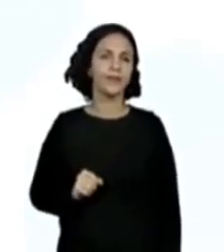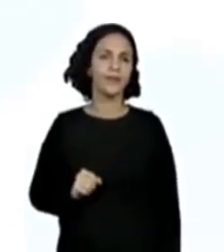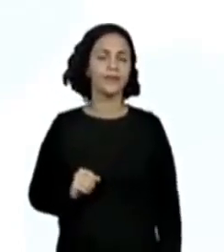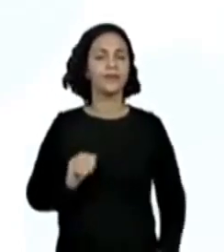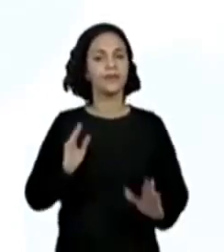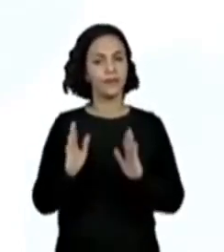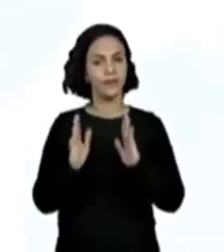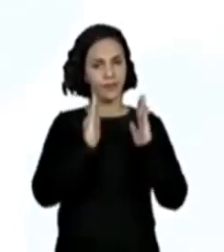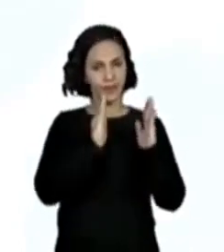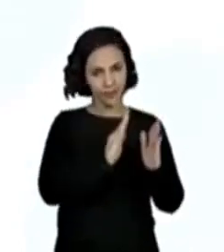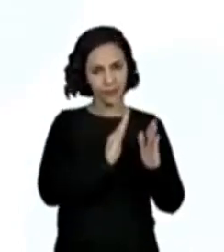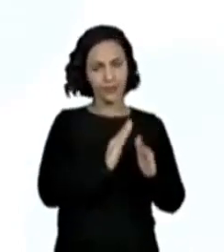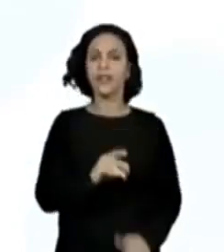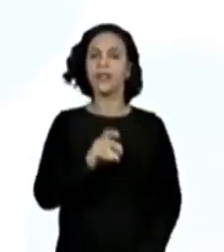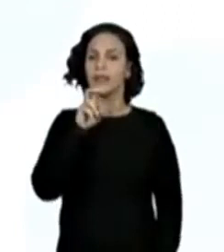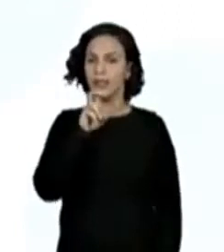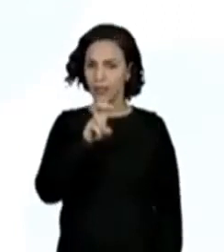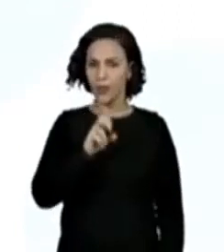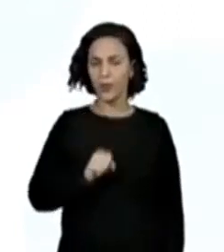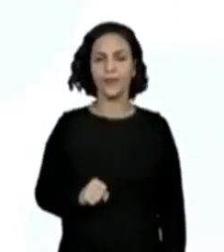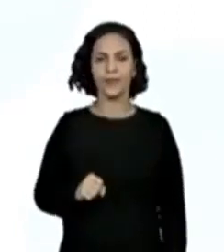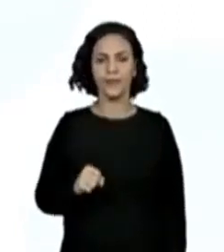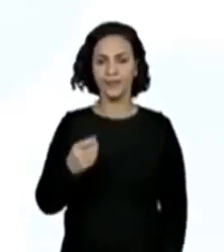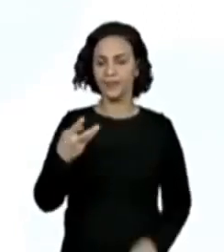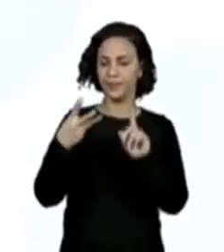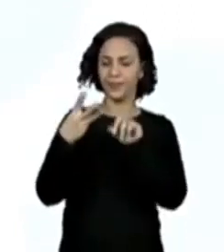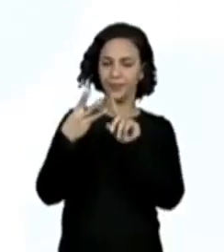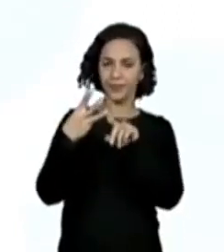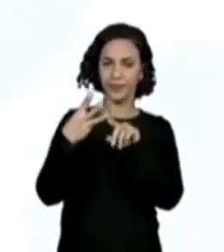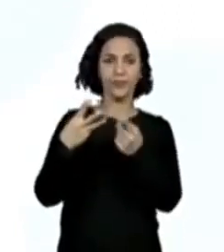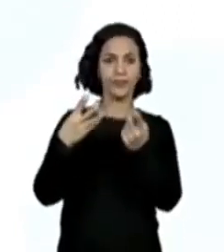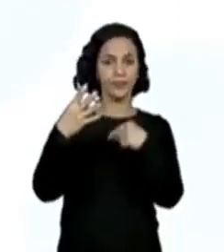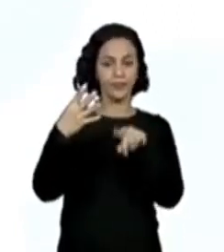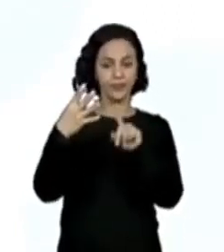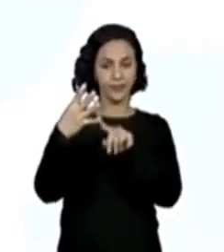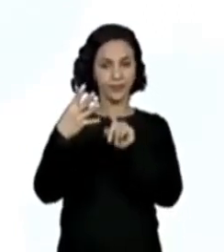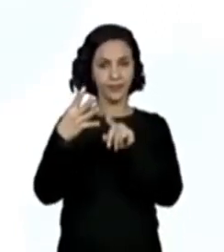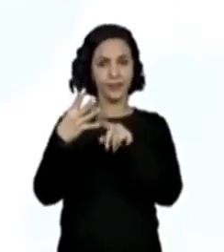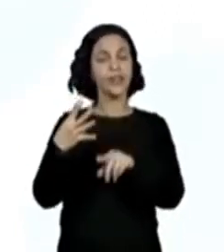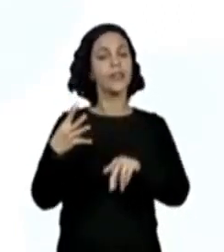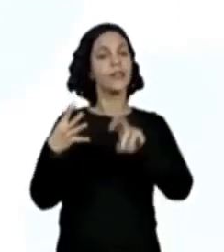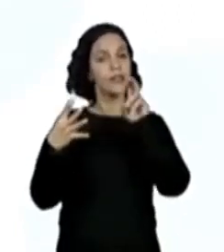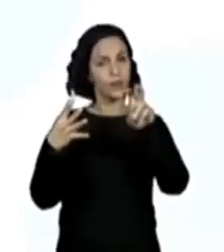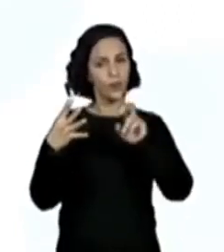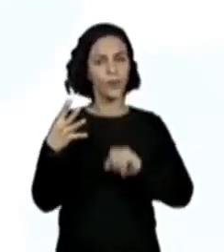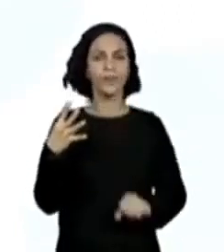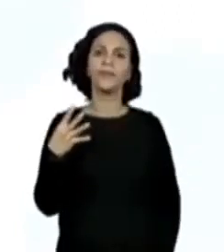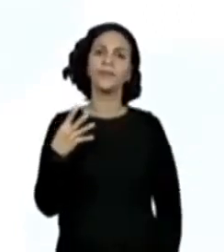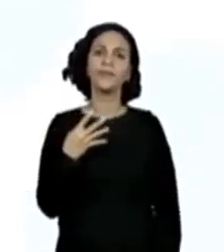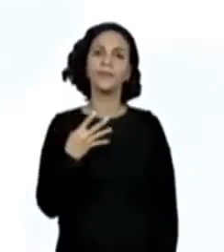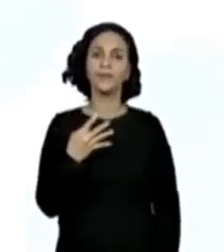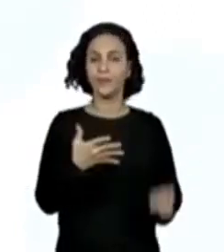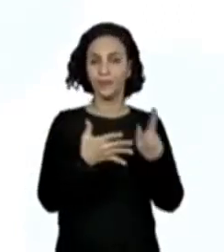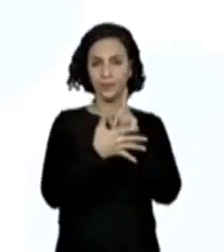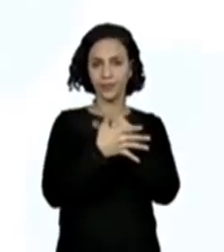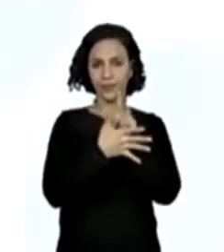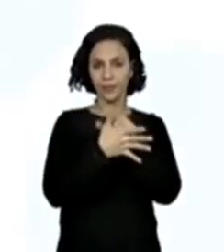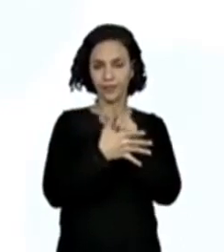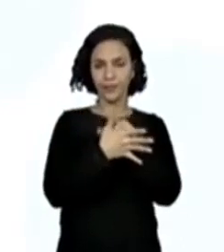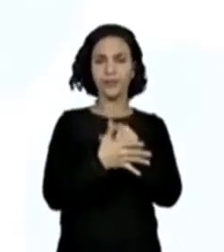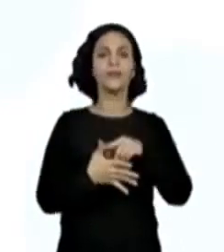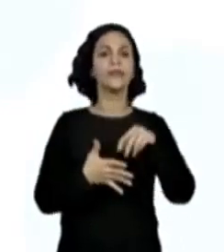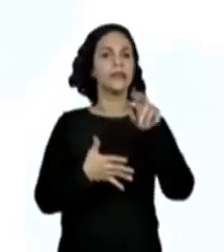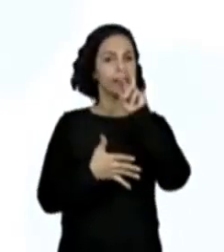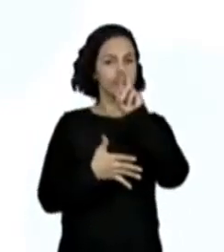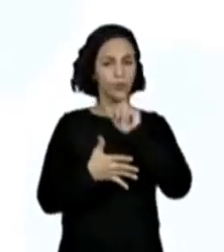Na terceira mais 5. Na quarta mais 5. Na quinta mais